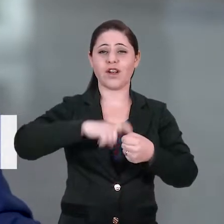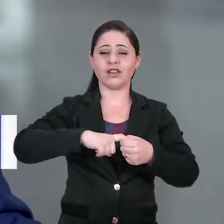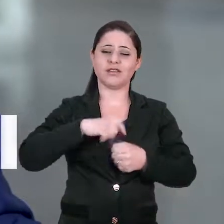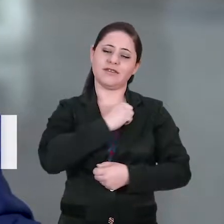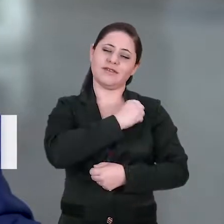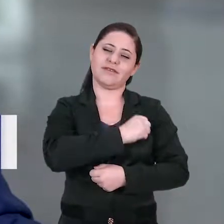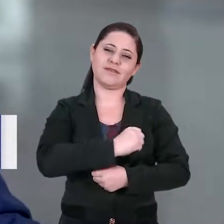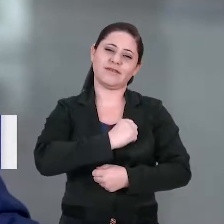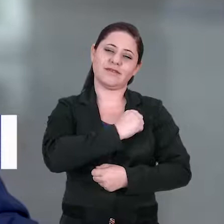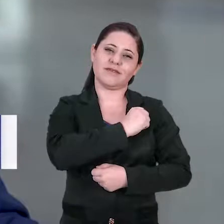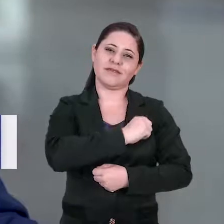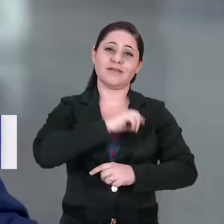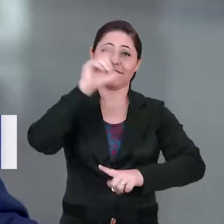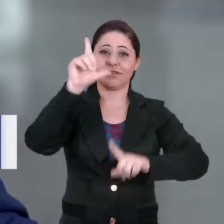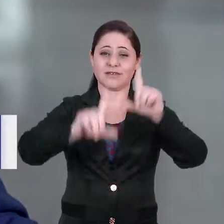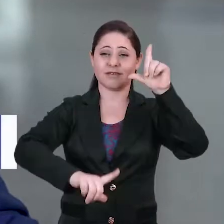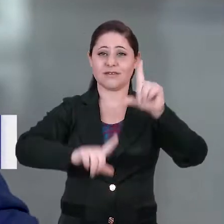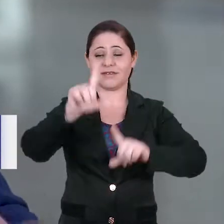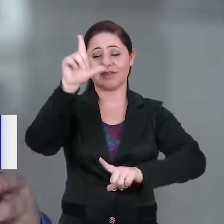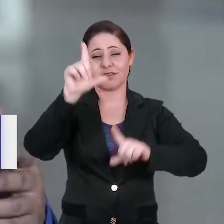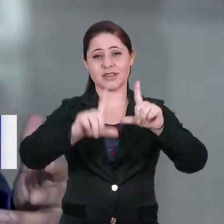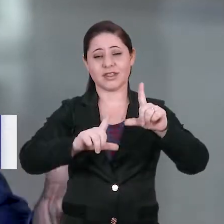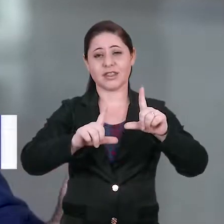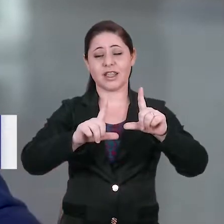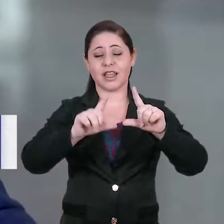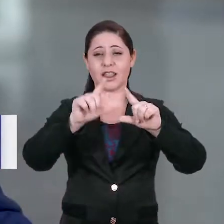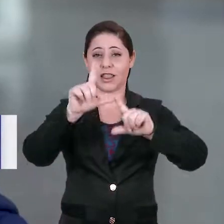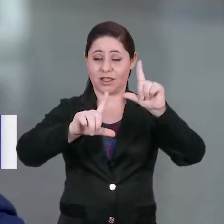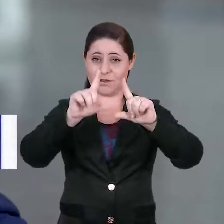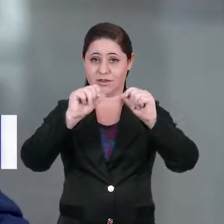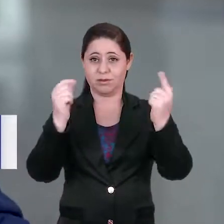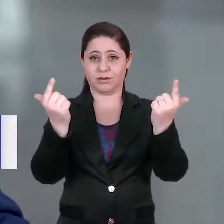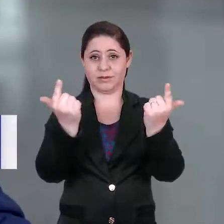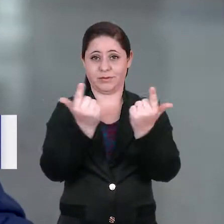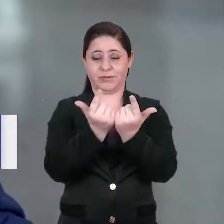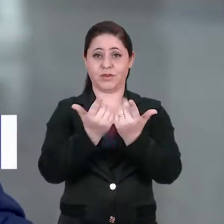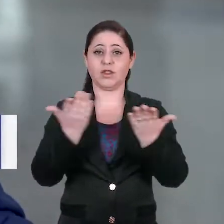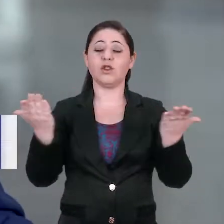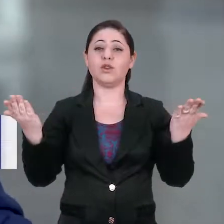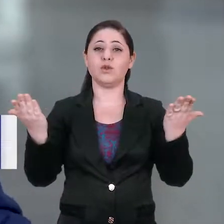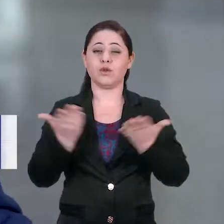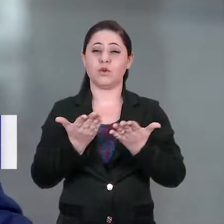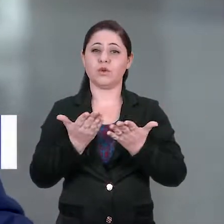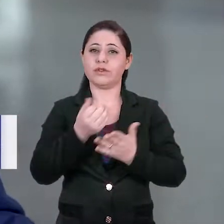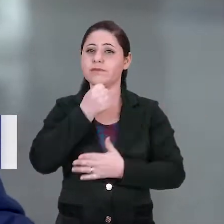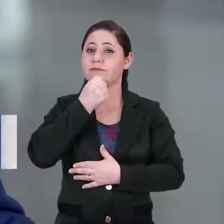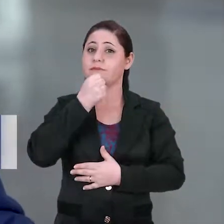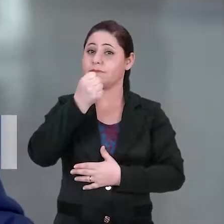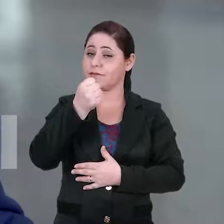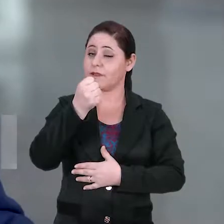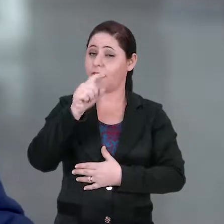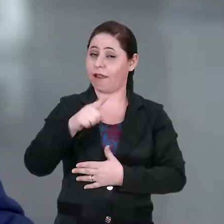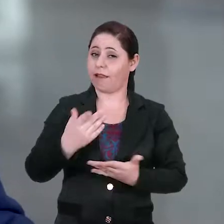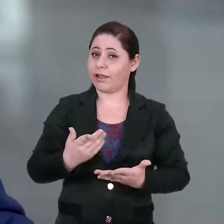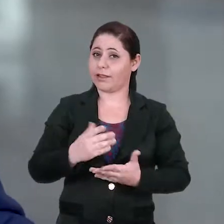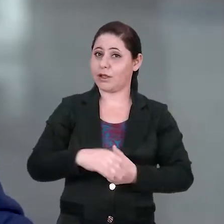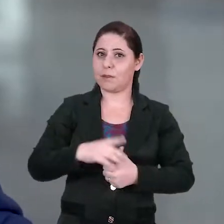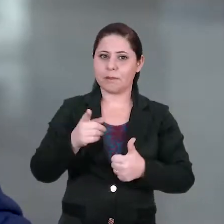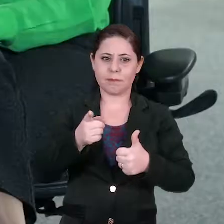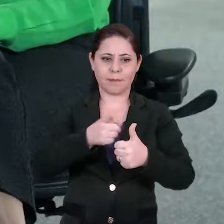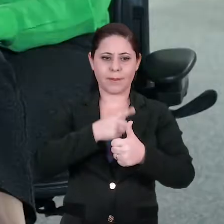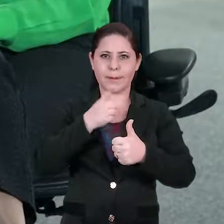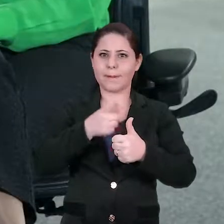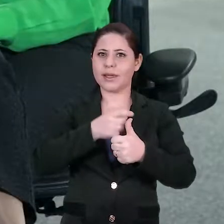Personalidades de volta. Eu sei que você estava com saudade desse programa que está marcando época aqui na TV Assembleia. E hoje a minha